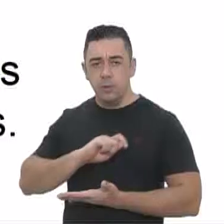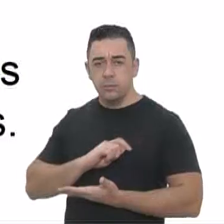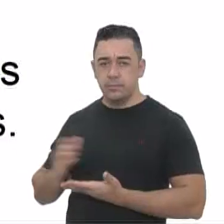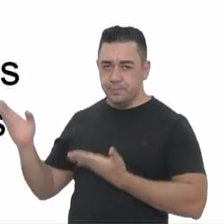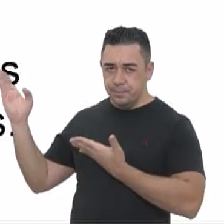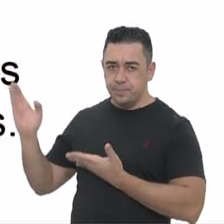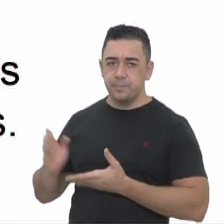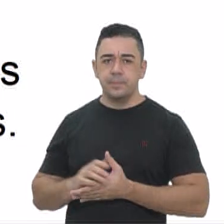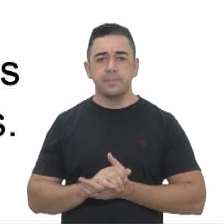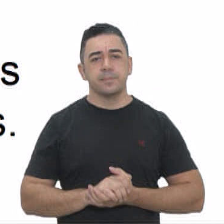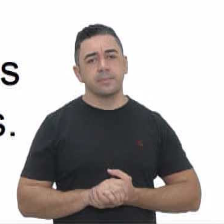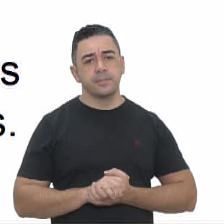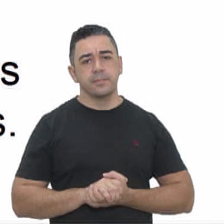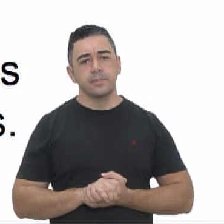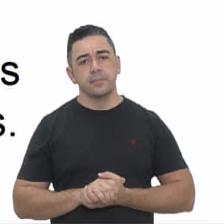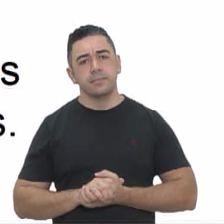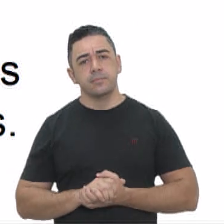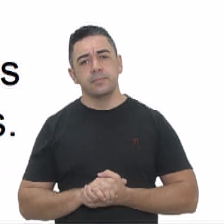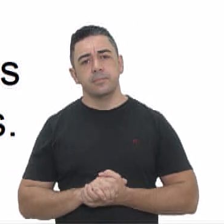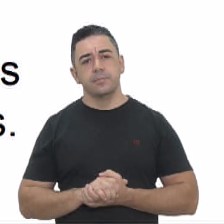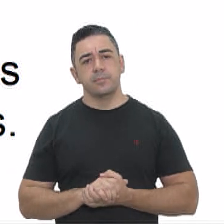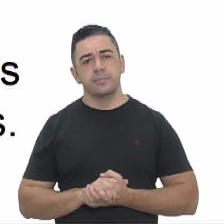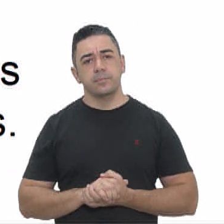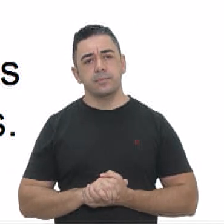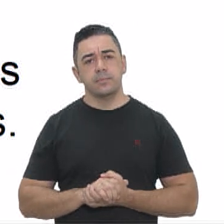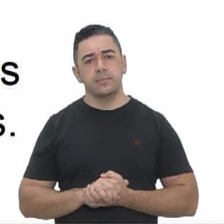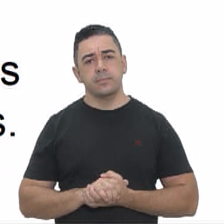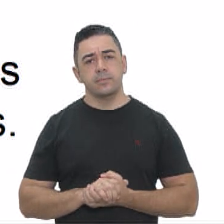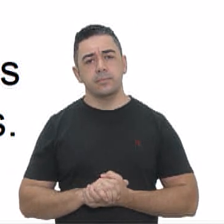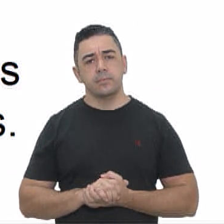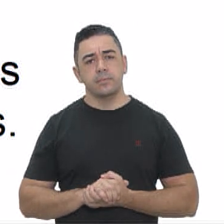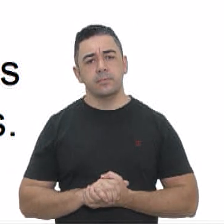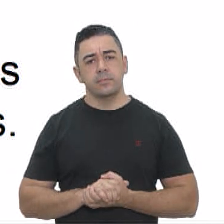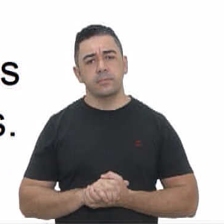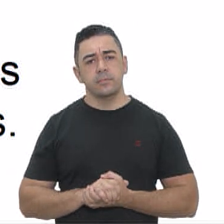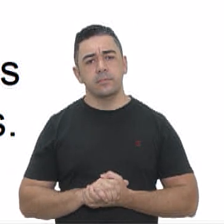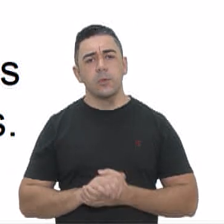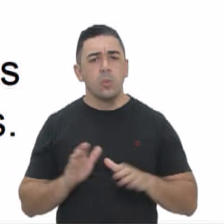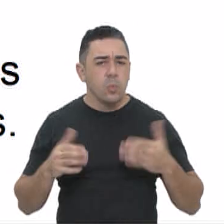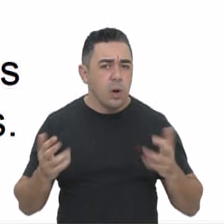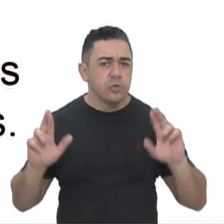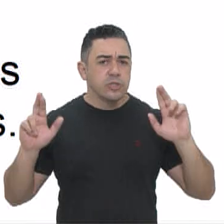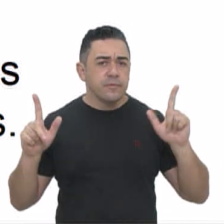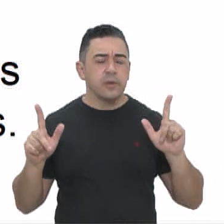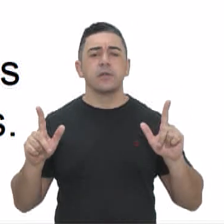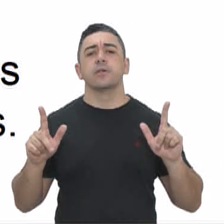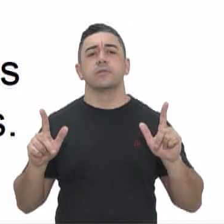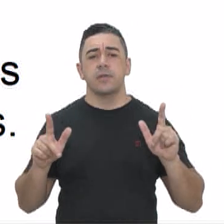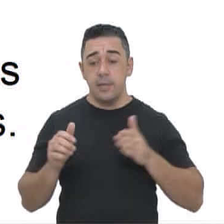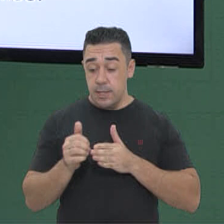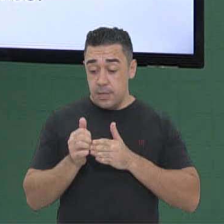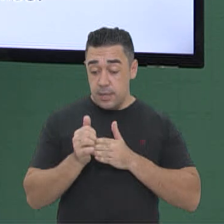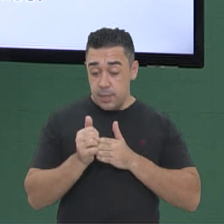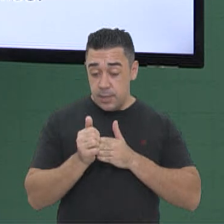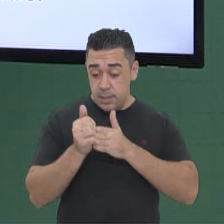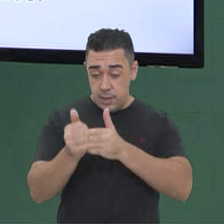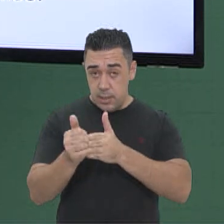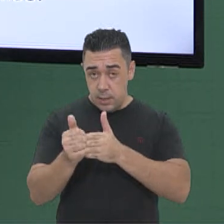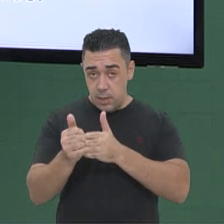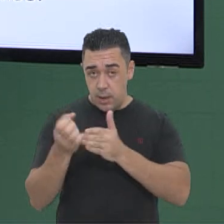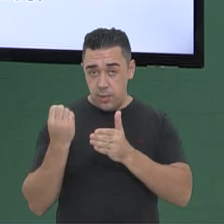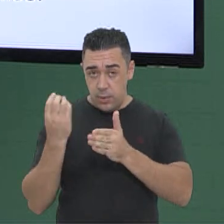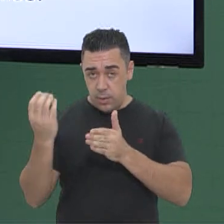guia turística del folheto turístico? Qual a diferença entre o